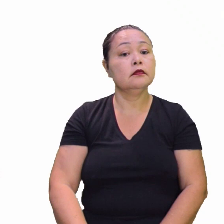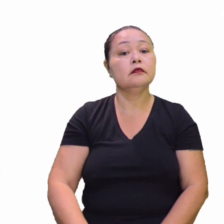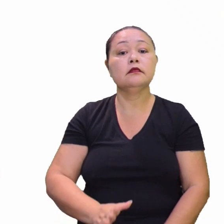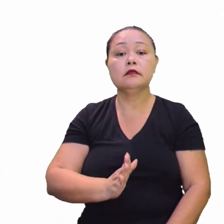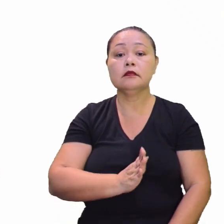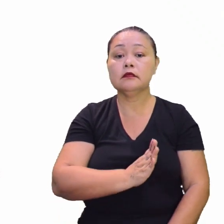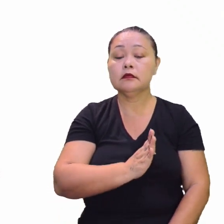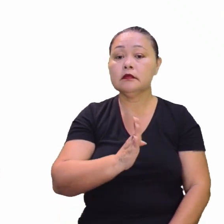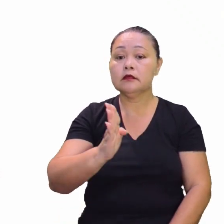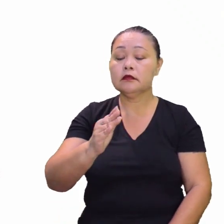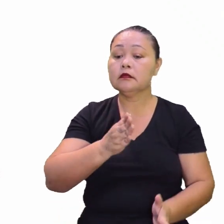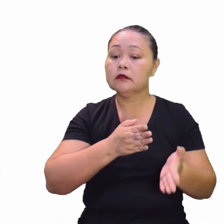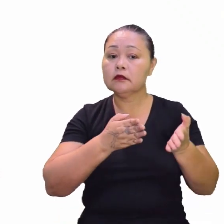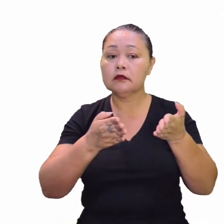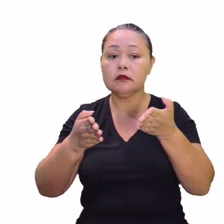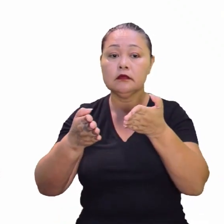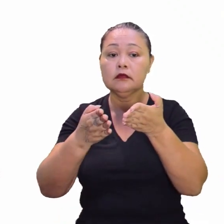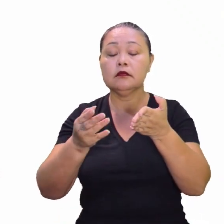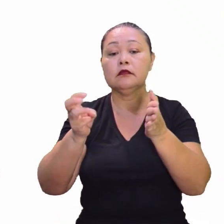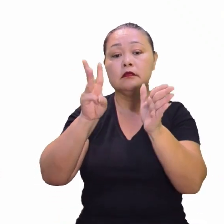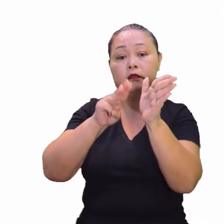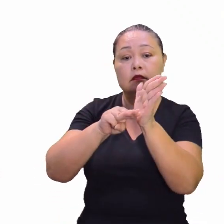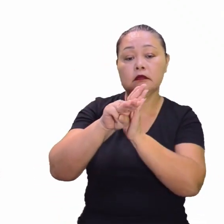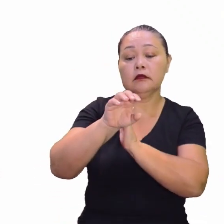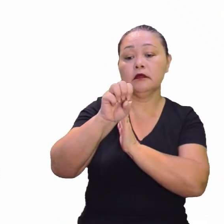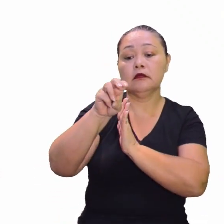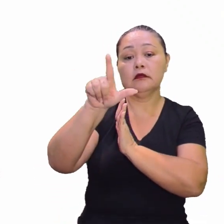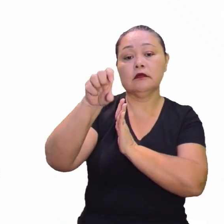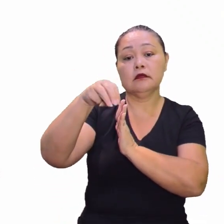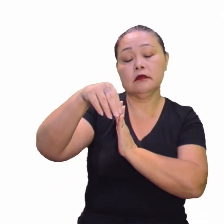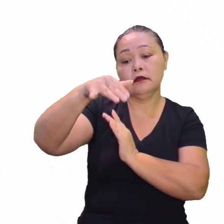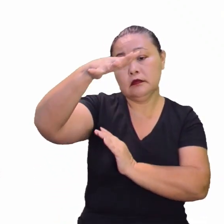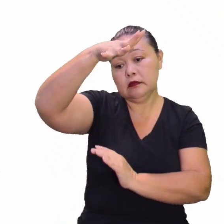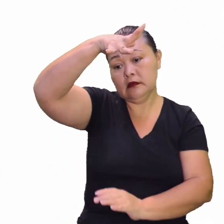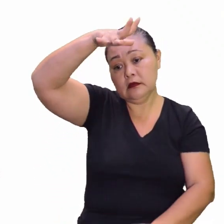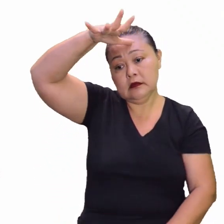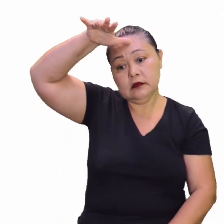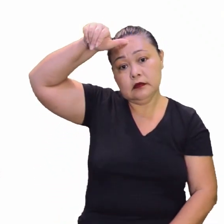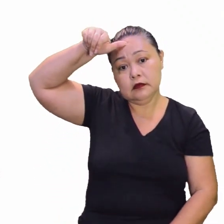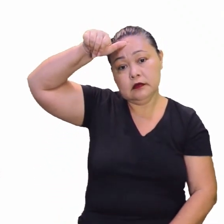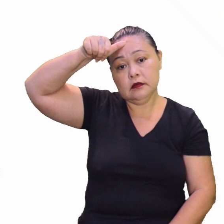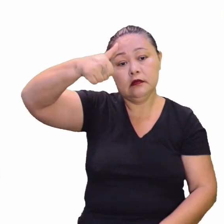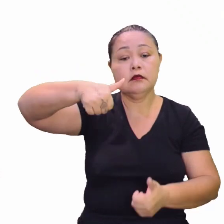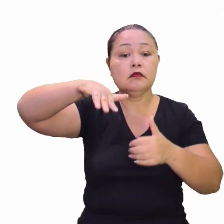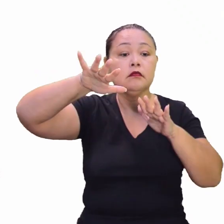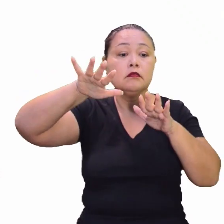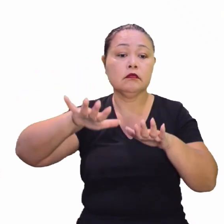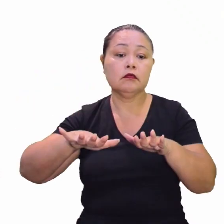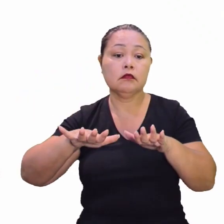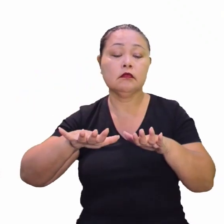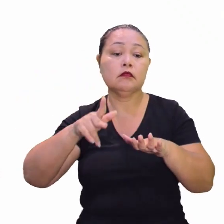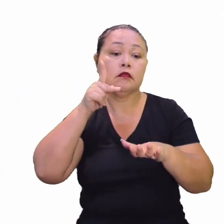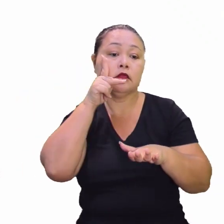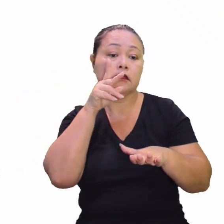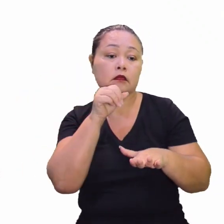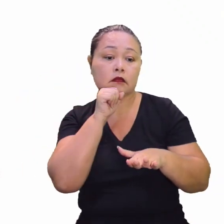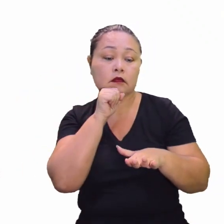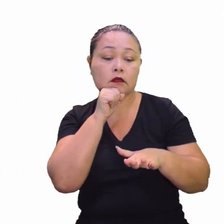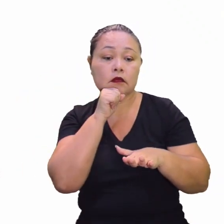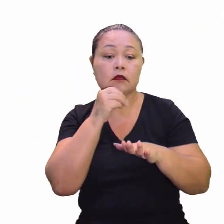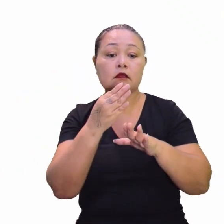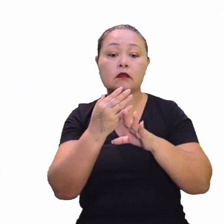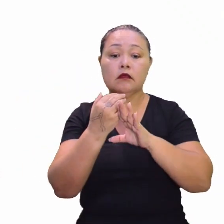O corredor rodofluvial, Madeira, Solimões e Amazônia. As instalações em Porto Velho,